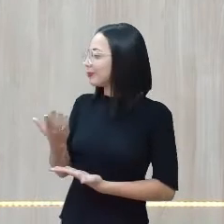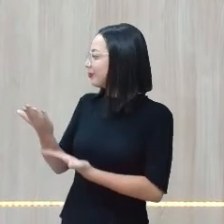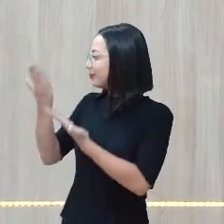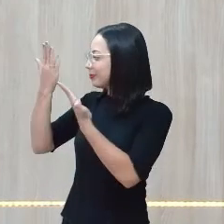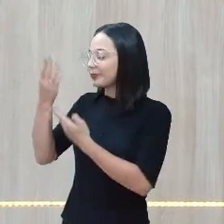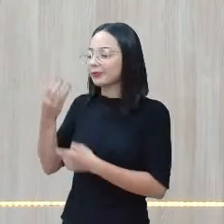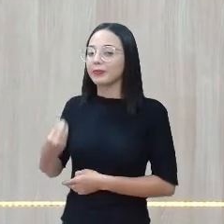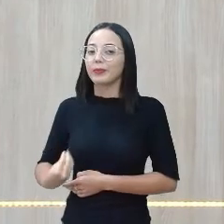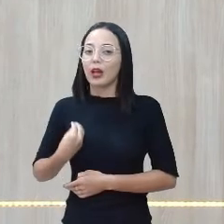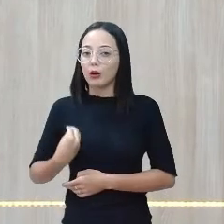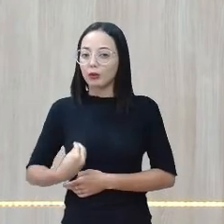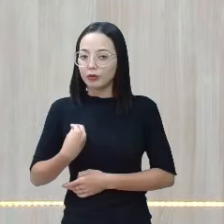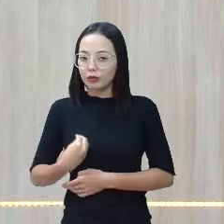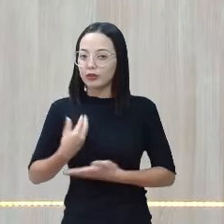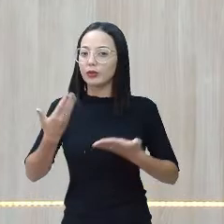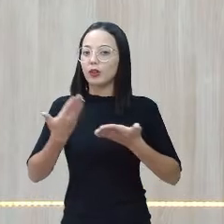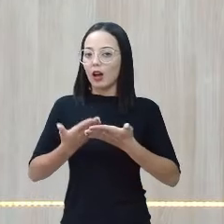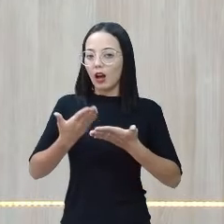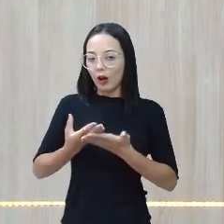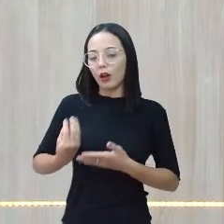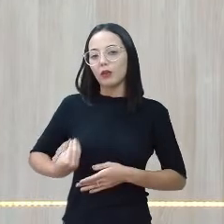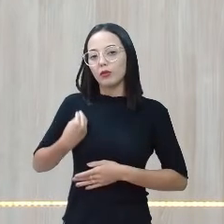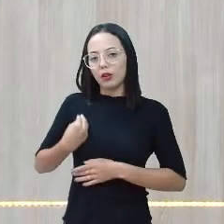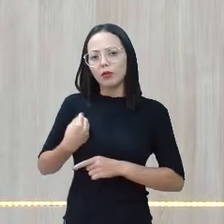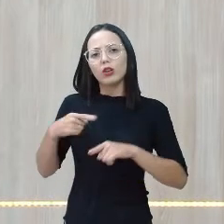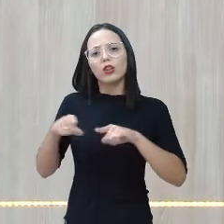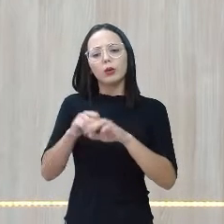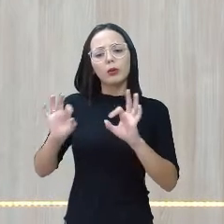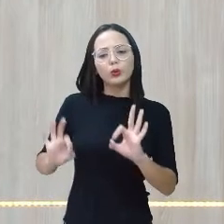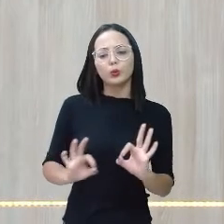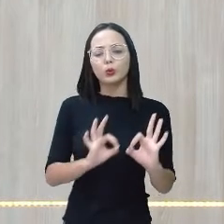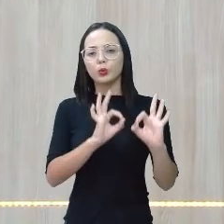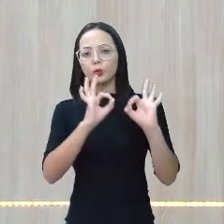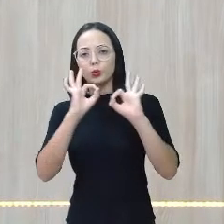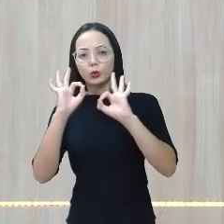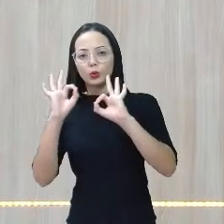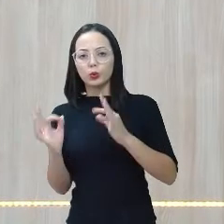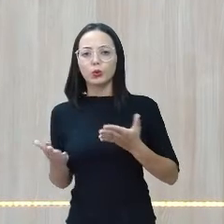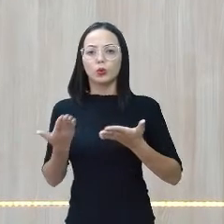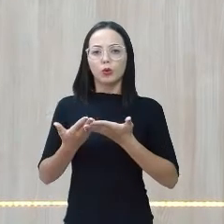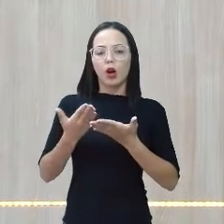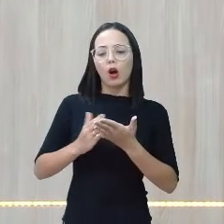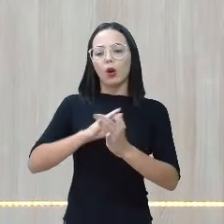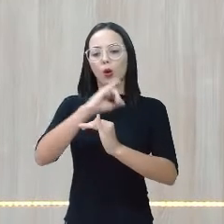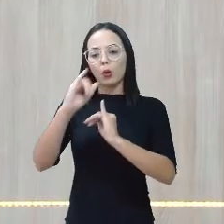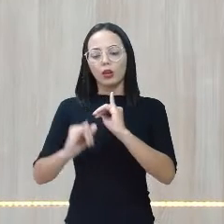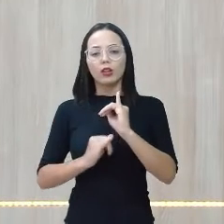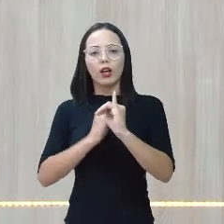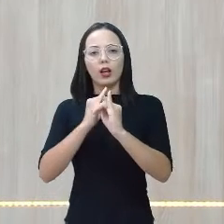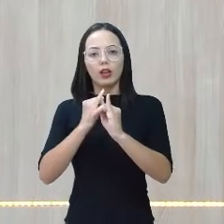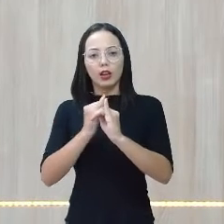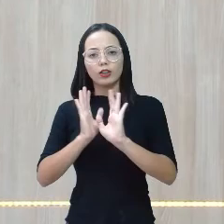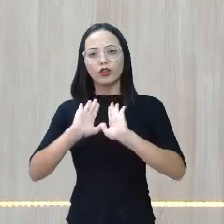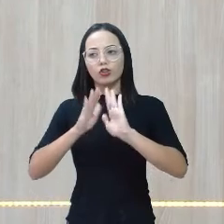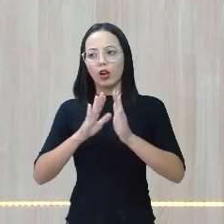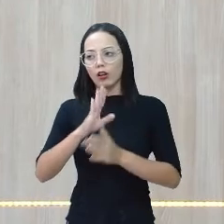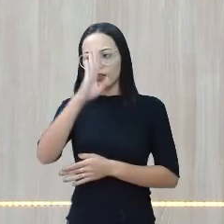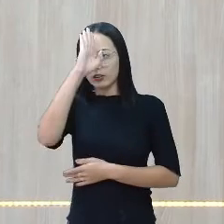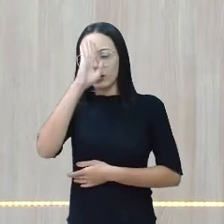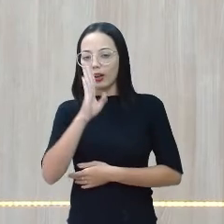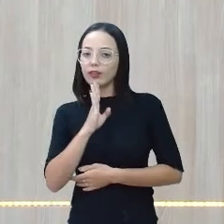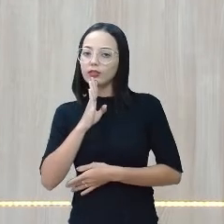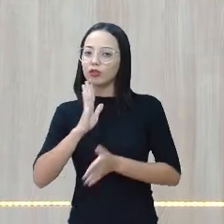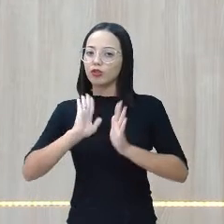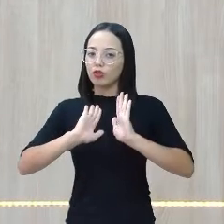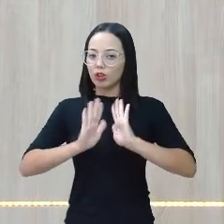vivo e você vai poder assistir às aulas com internet já grátis, né, financiada